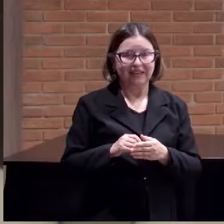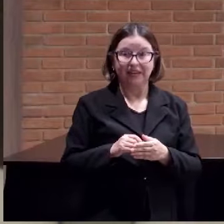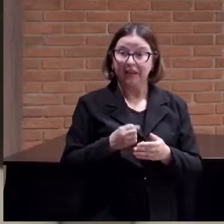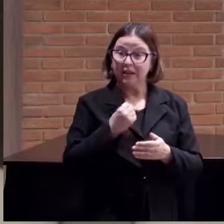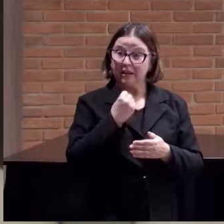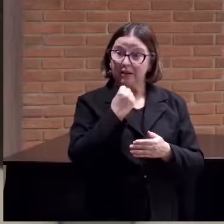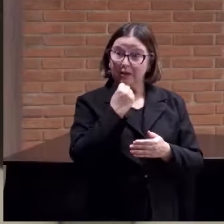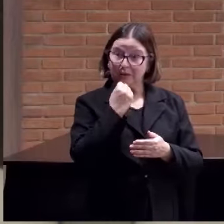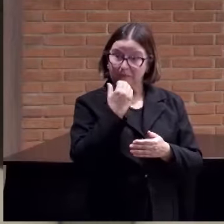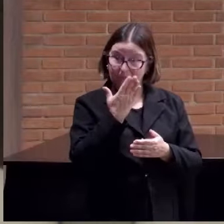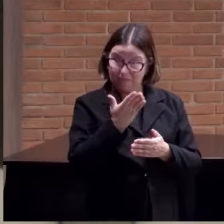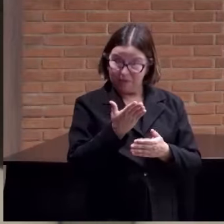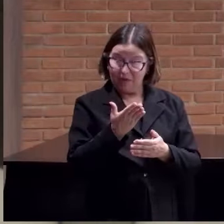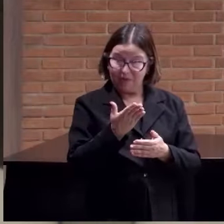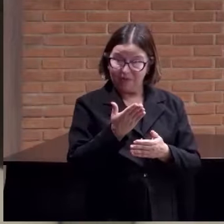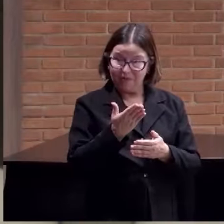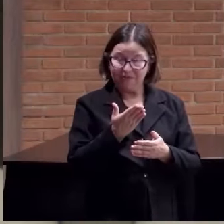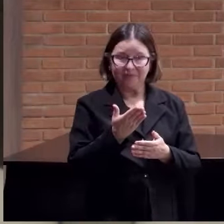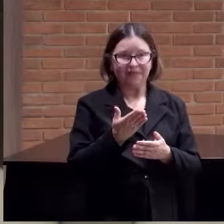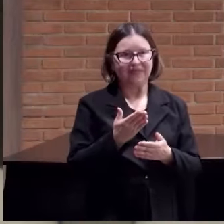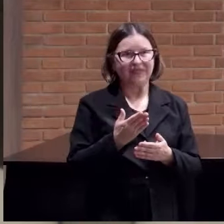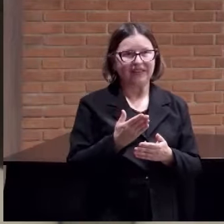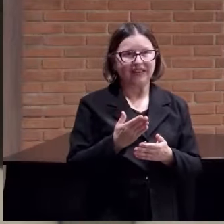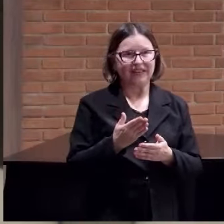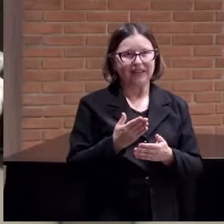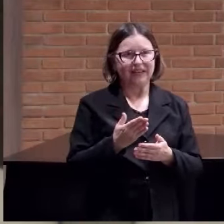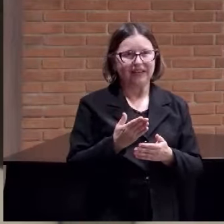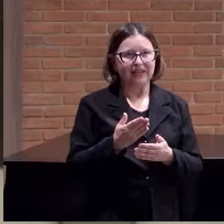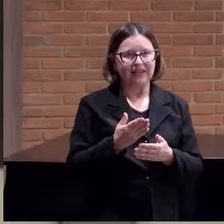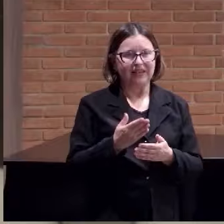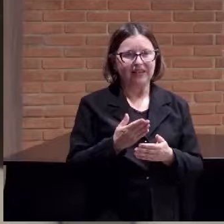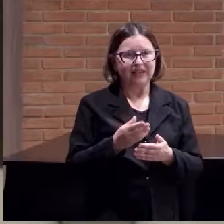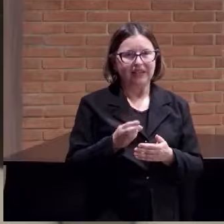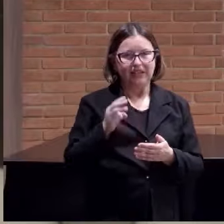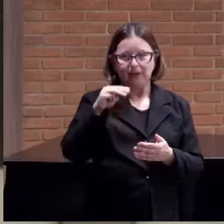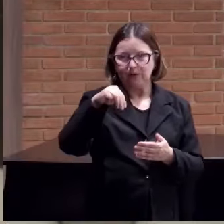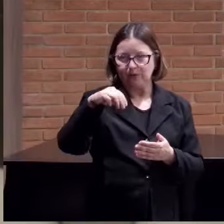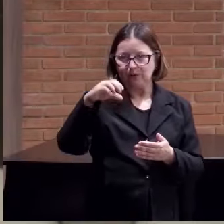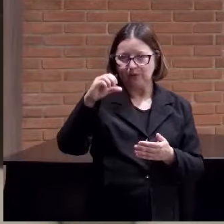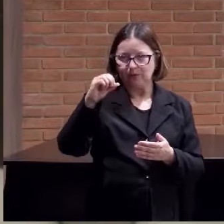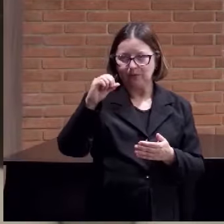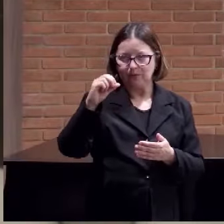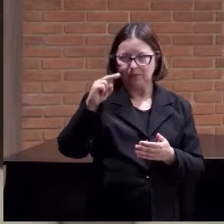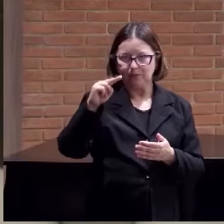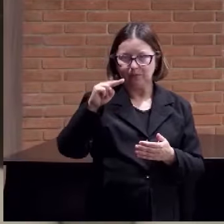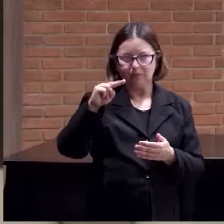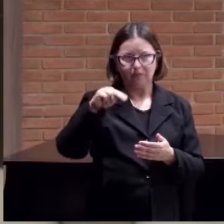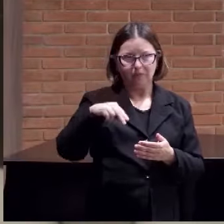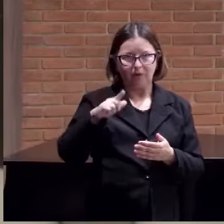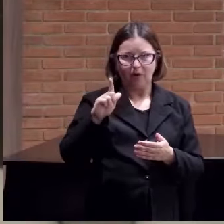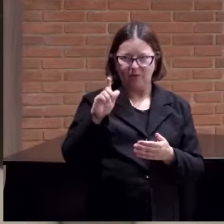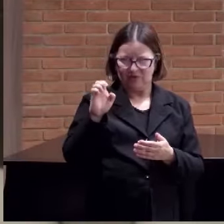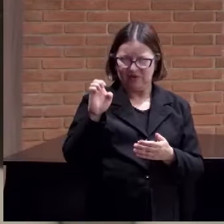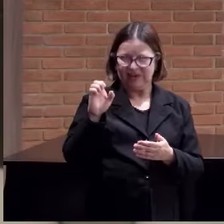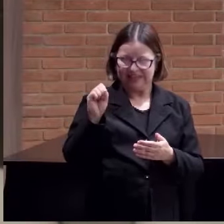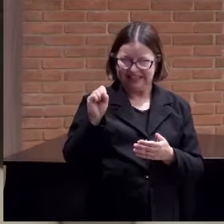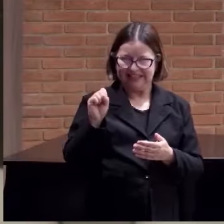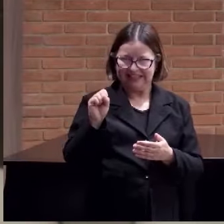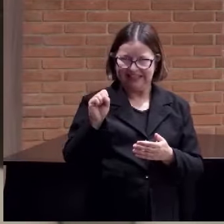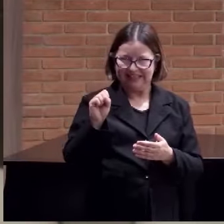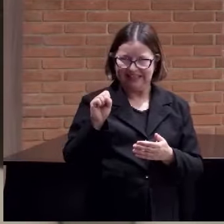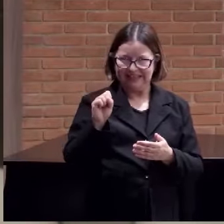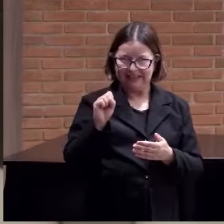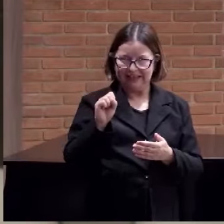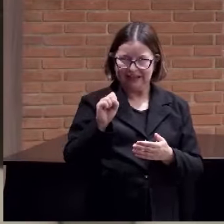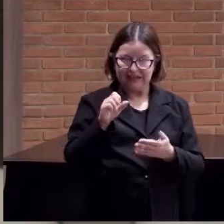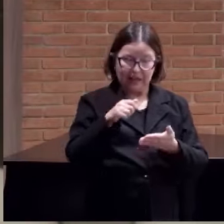muito precioso que aqueles monges dividiram esse texto em capítulos e versículos, ainda que eles